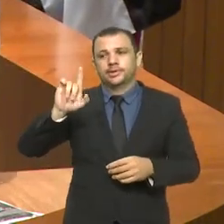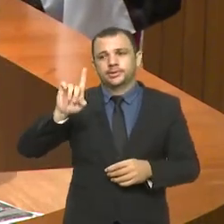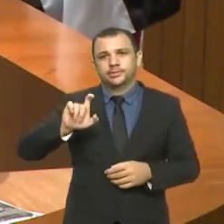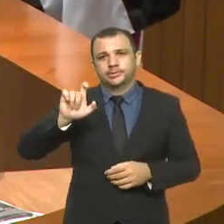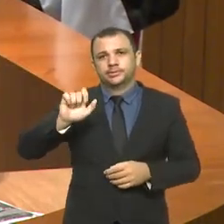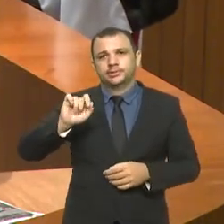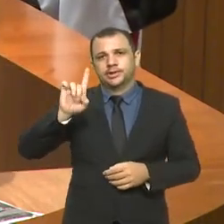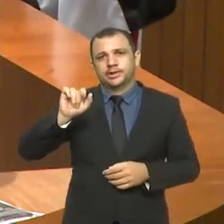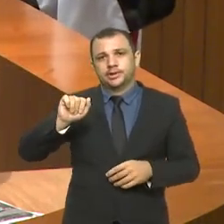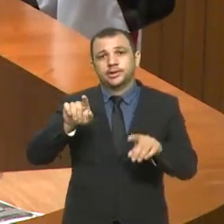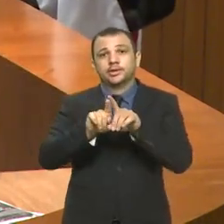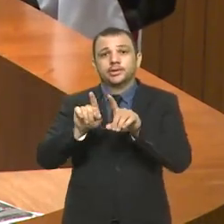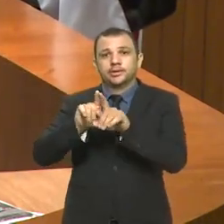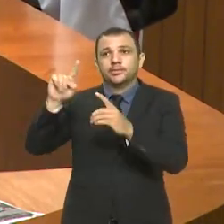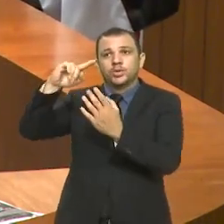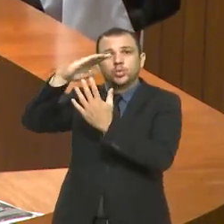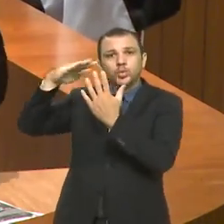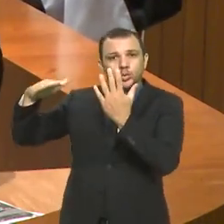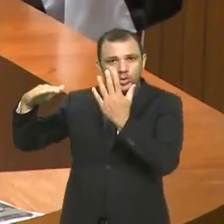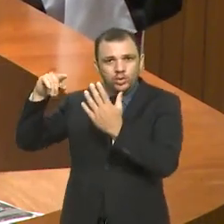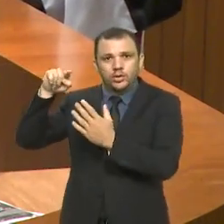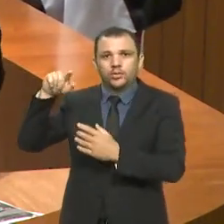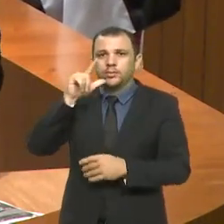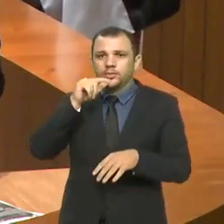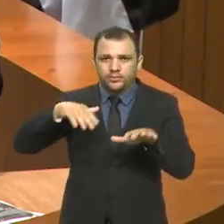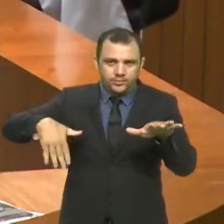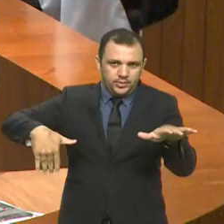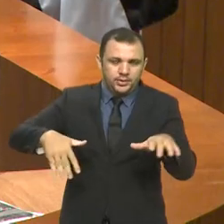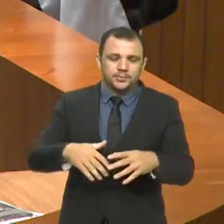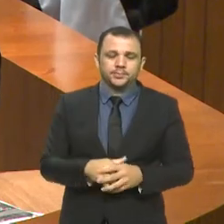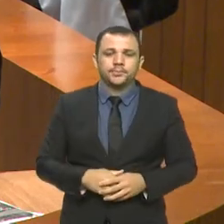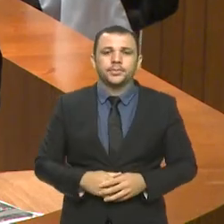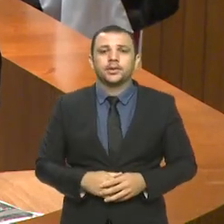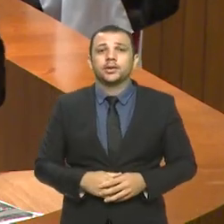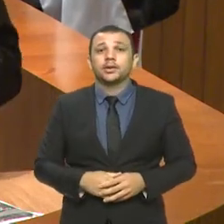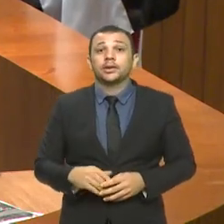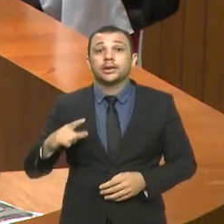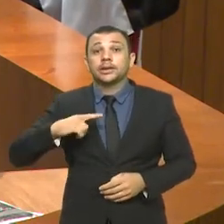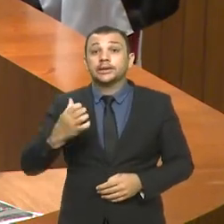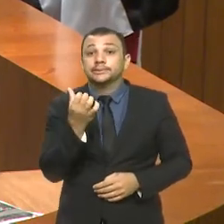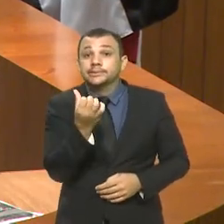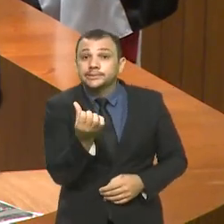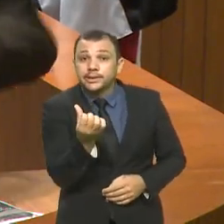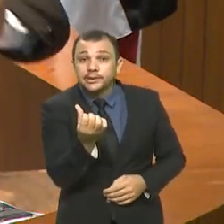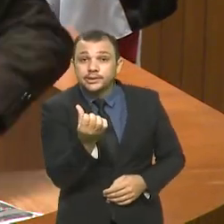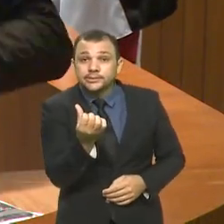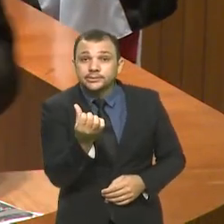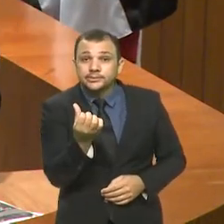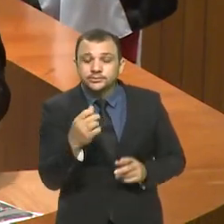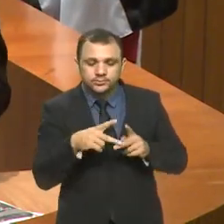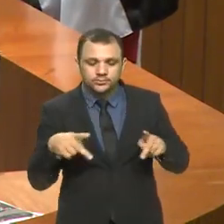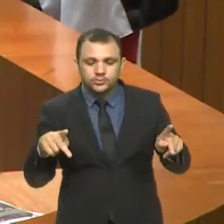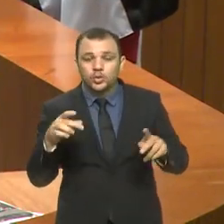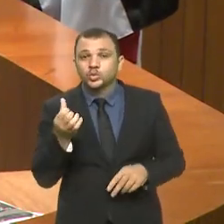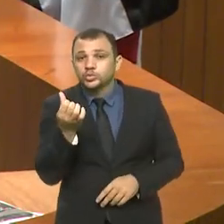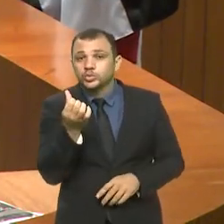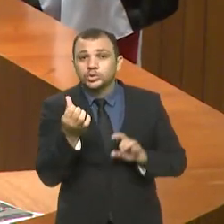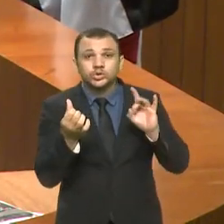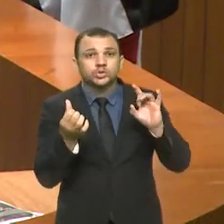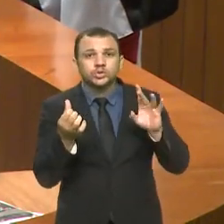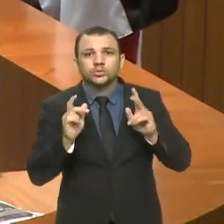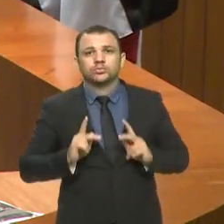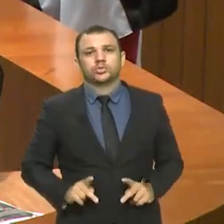Resultado, 6 promotores, 6 promotores se manifestaram, se